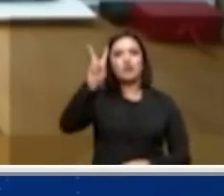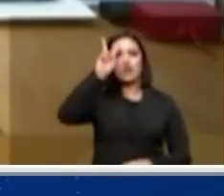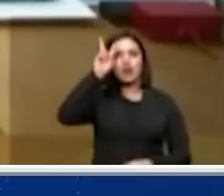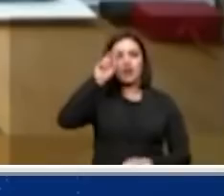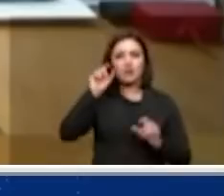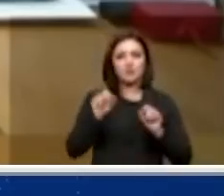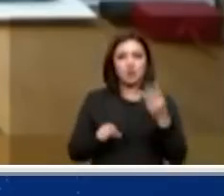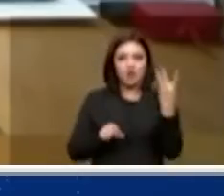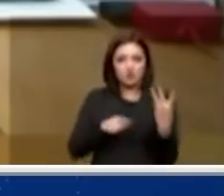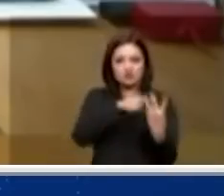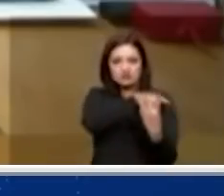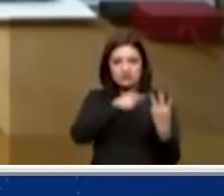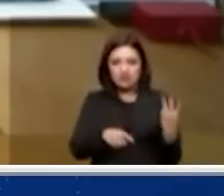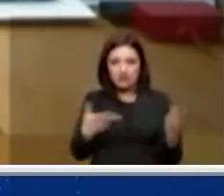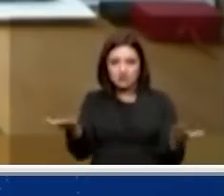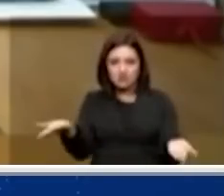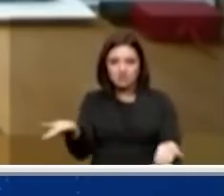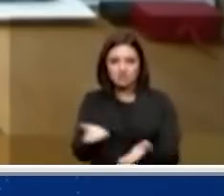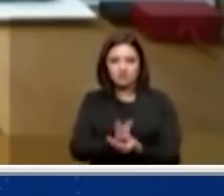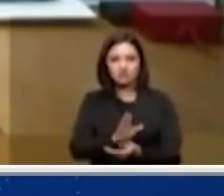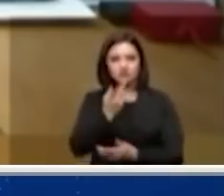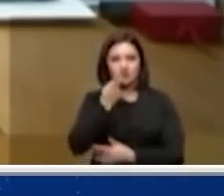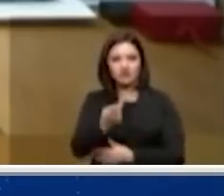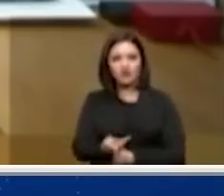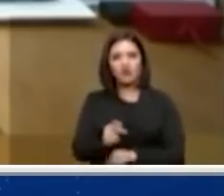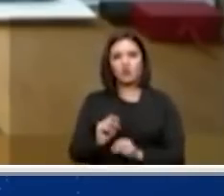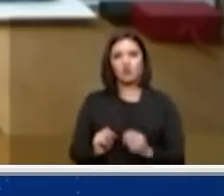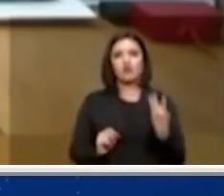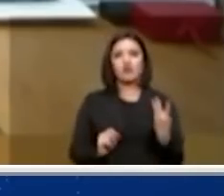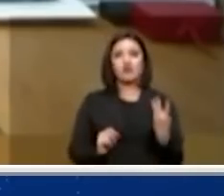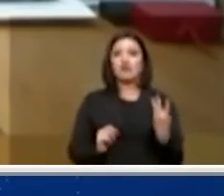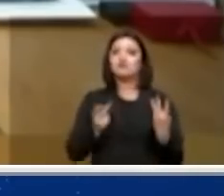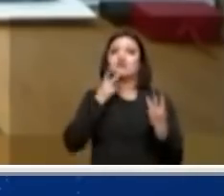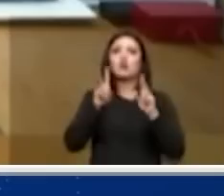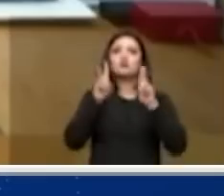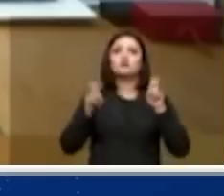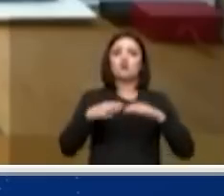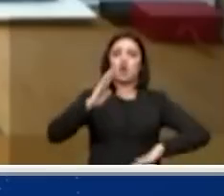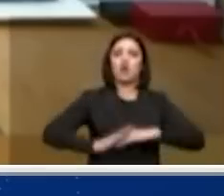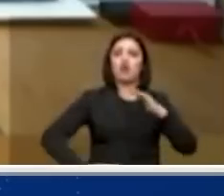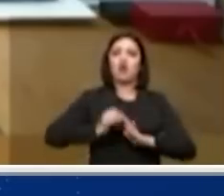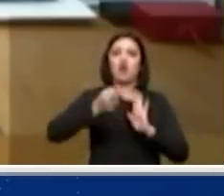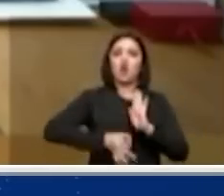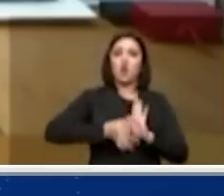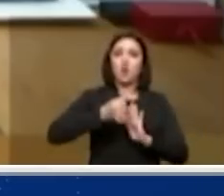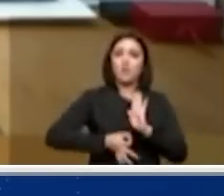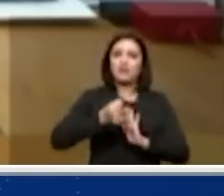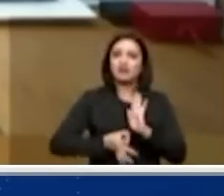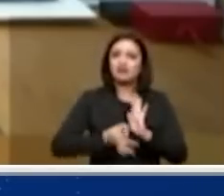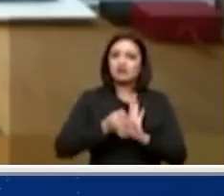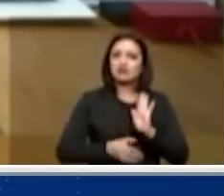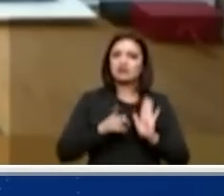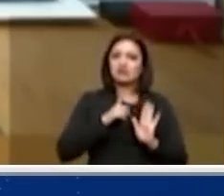é o seguinte o que vamos examinar açaí pote o povo